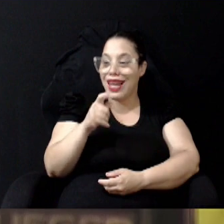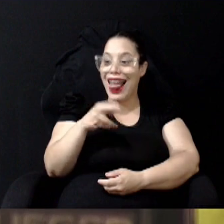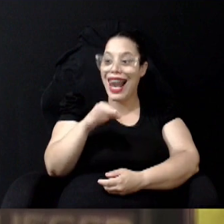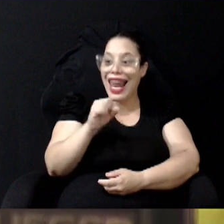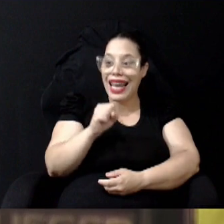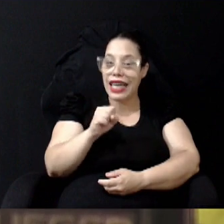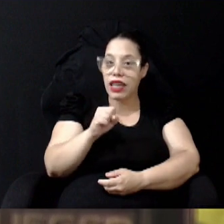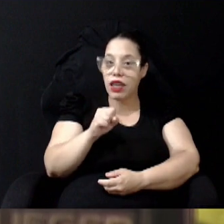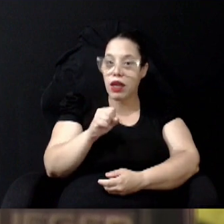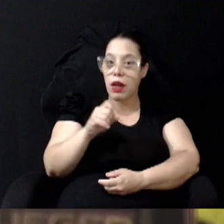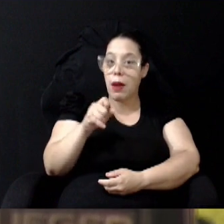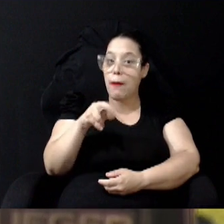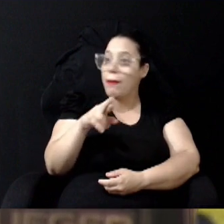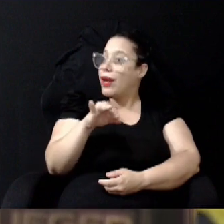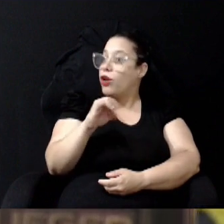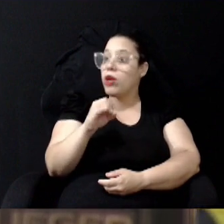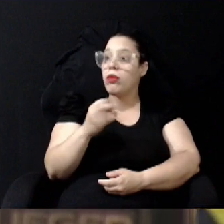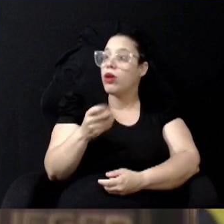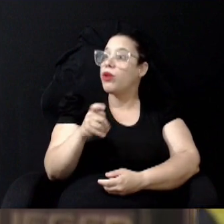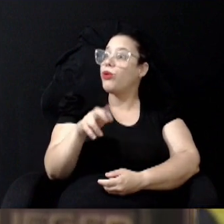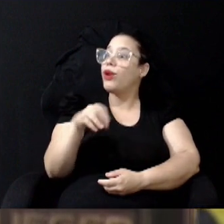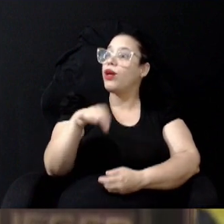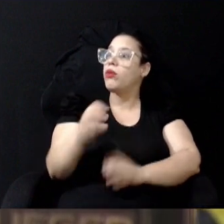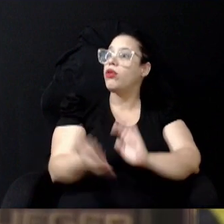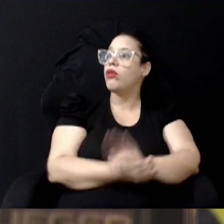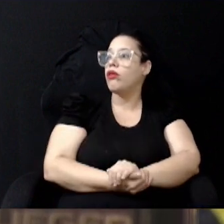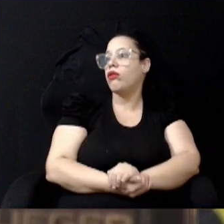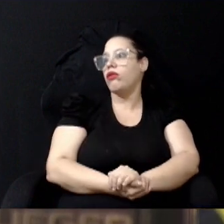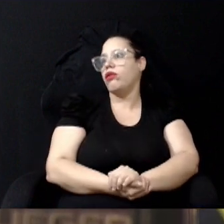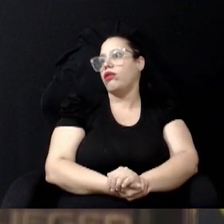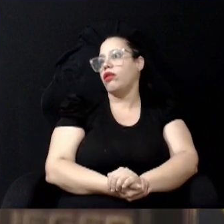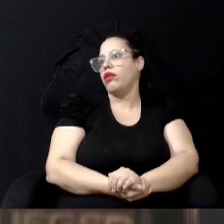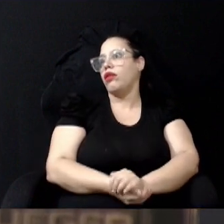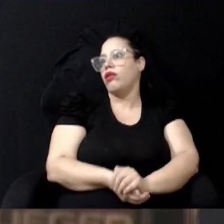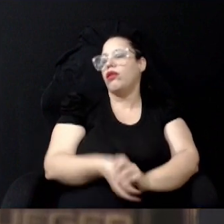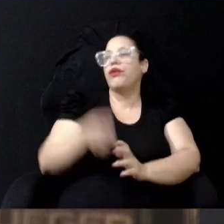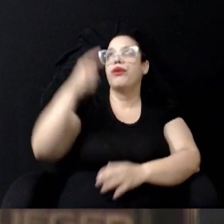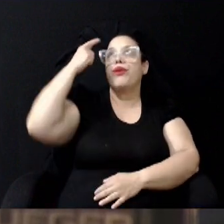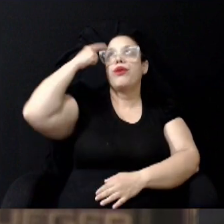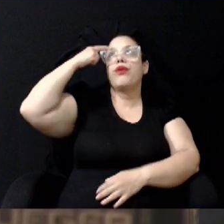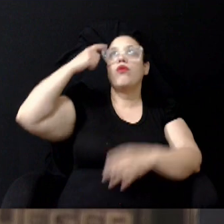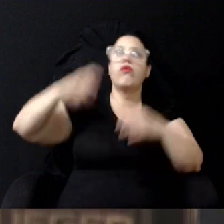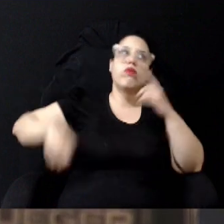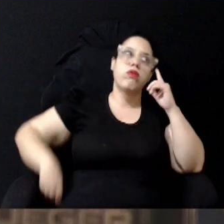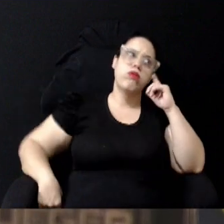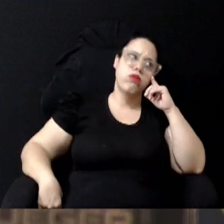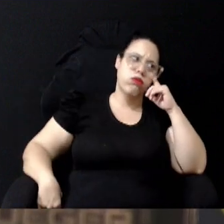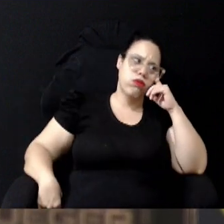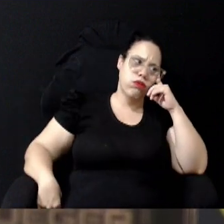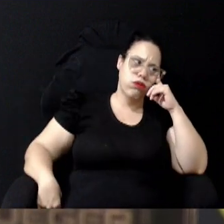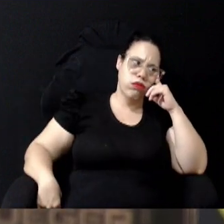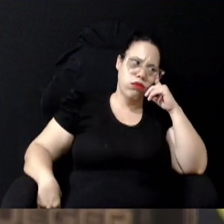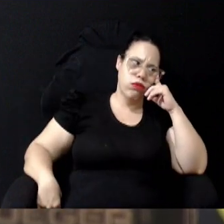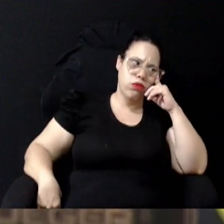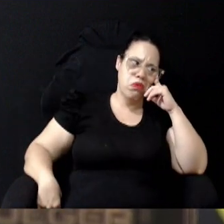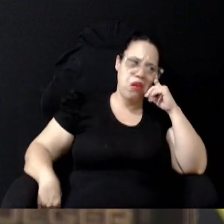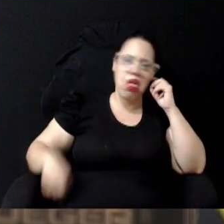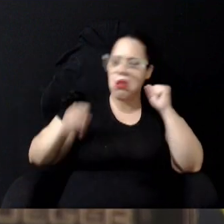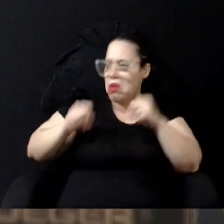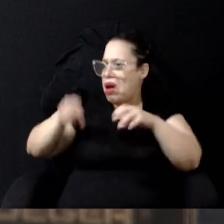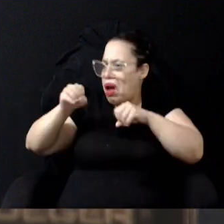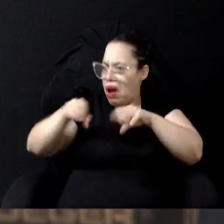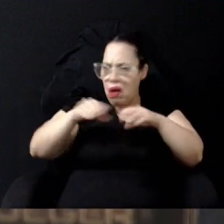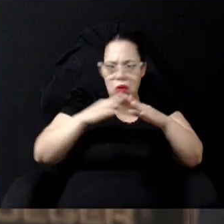Barreto Leme. Então, eu fico pensando, será que a gente não poderia ensinar nas